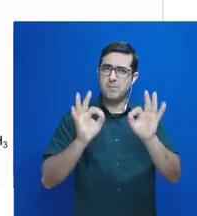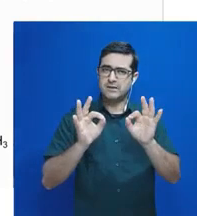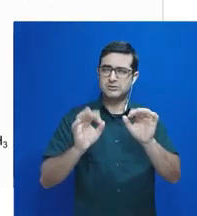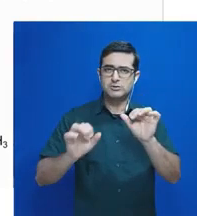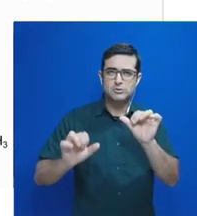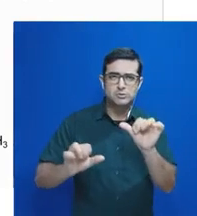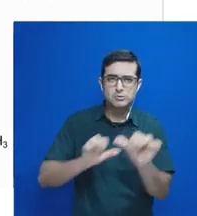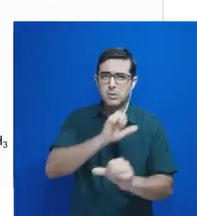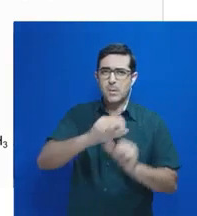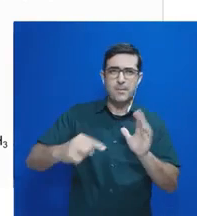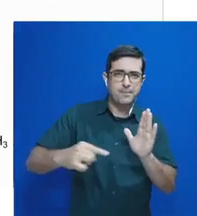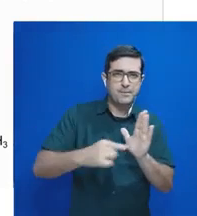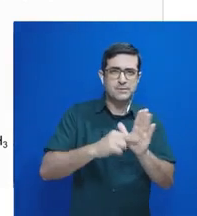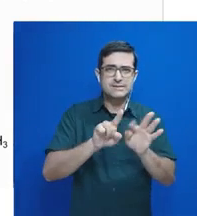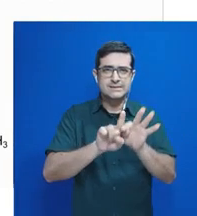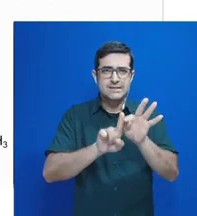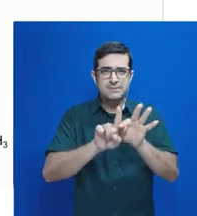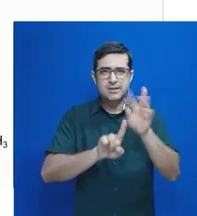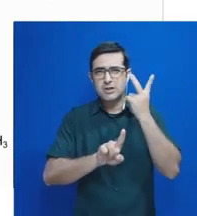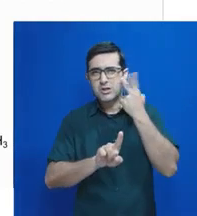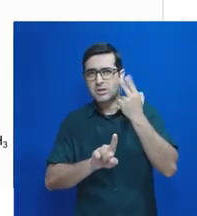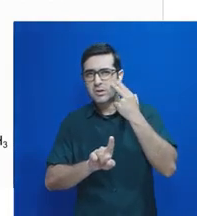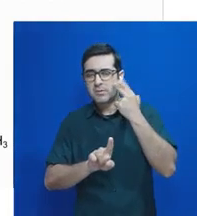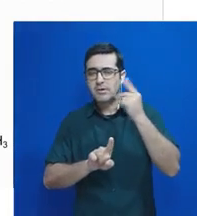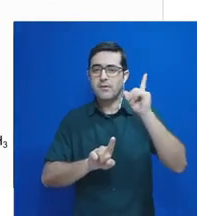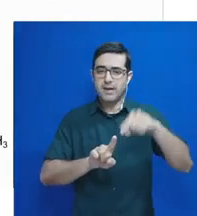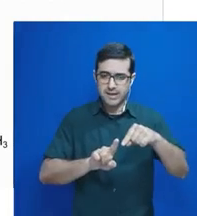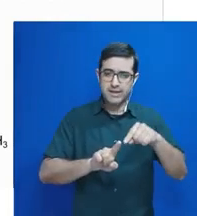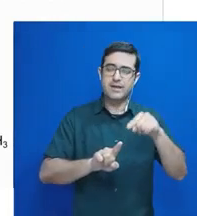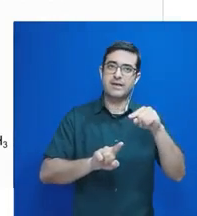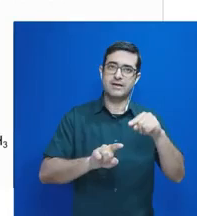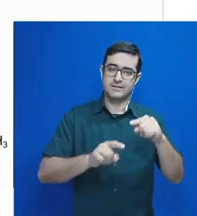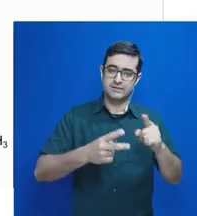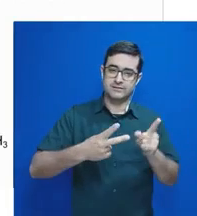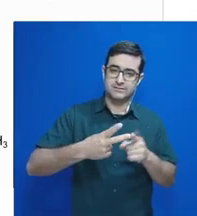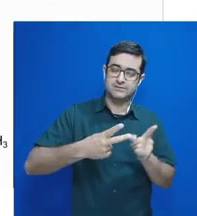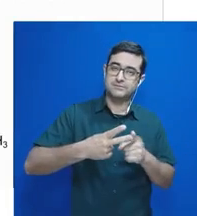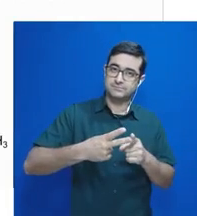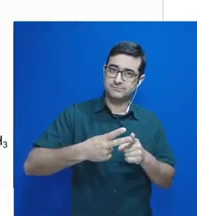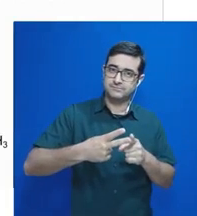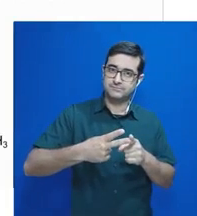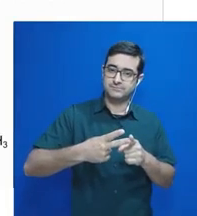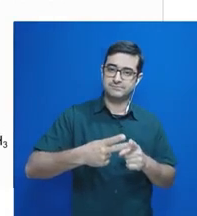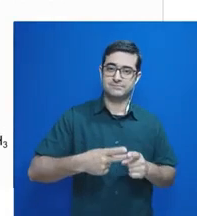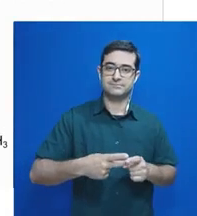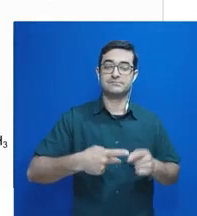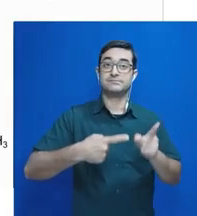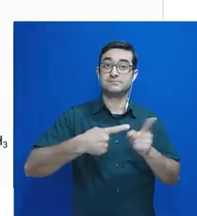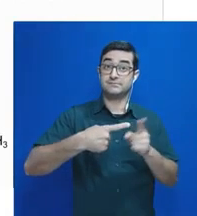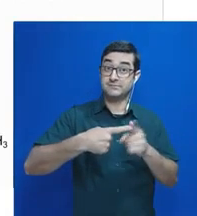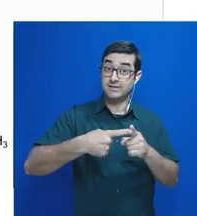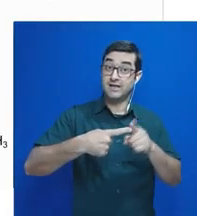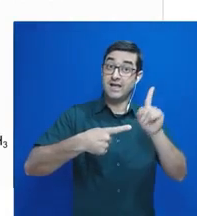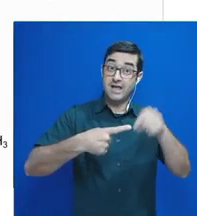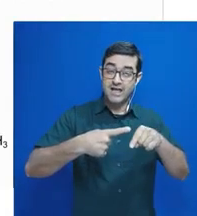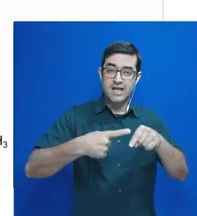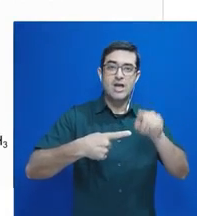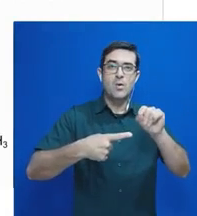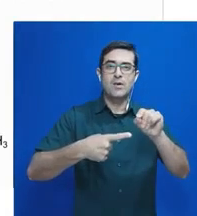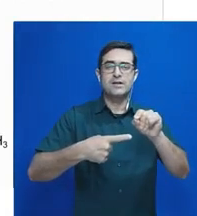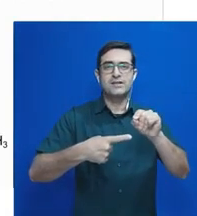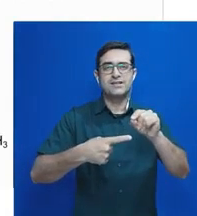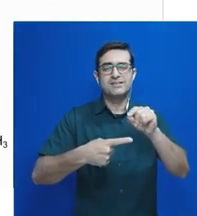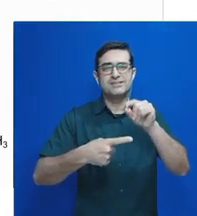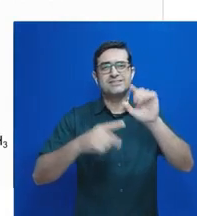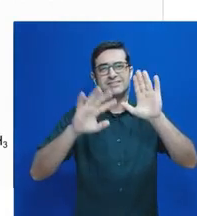a temperatura ambiente, uma ser gás e outra líquida, é aqui, nos hidrocarbonetos. Tá? Hidrocarbonetos é uma função orgânica, vocês não viram ainda,